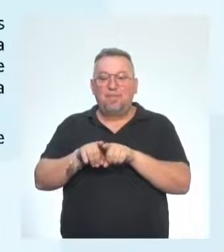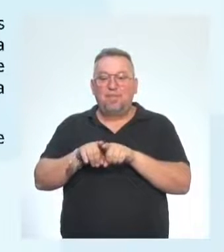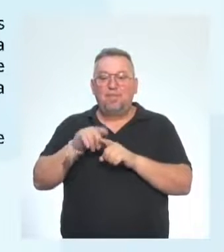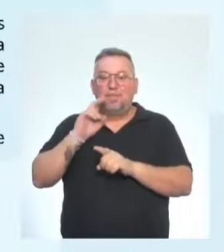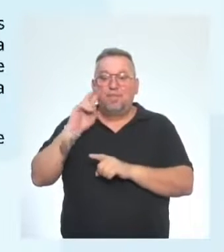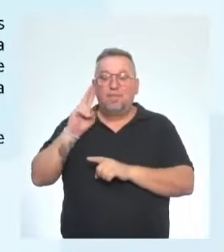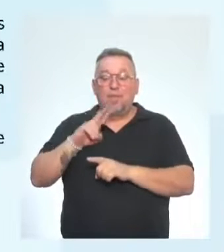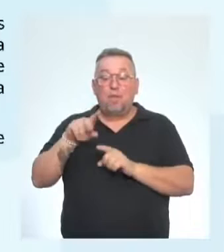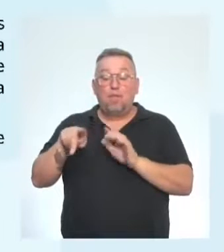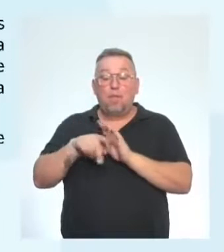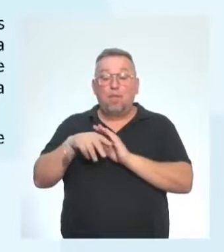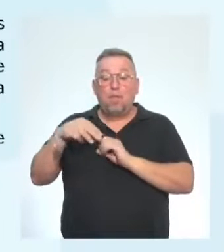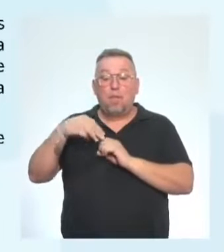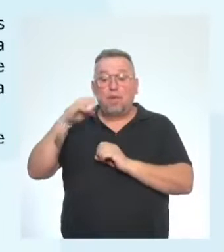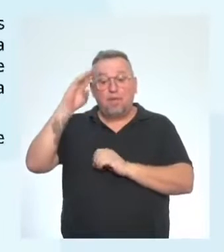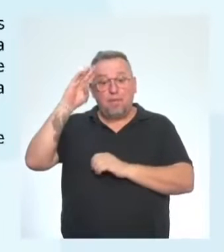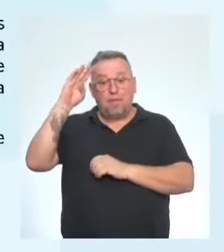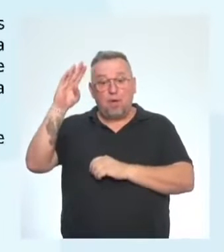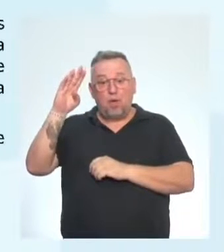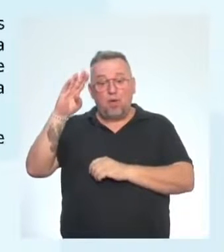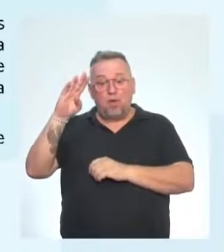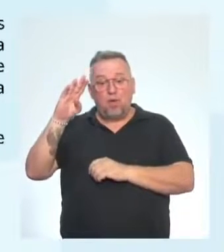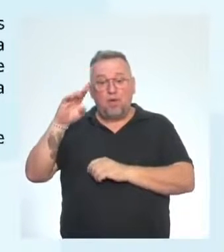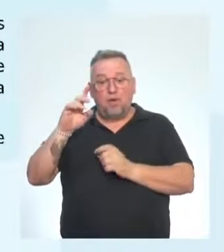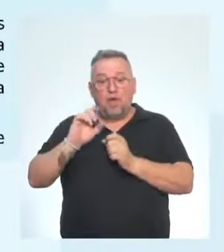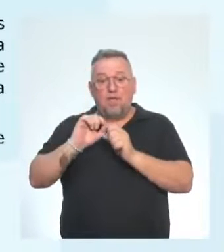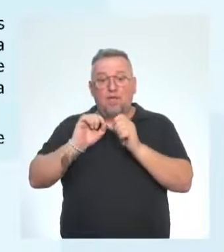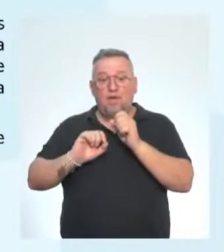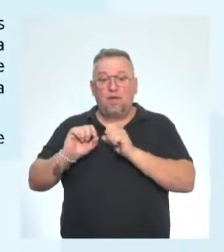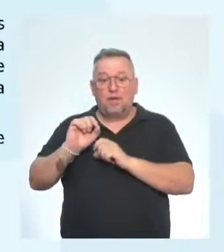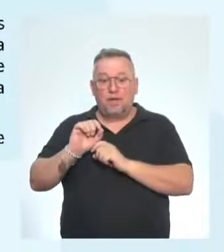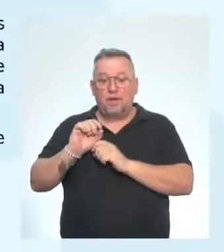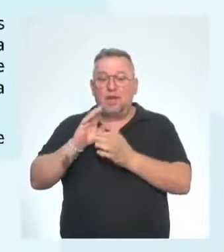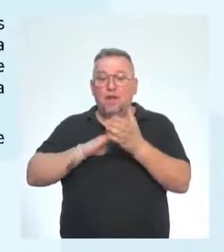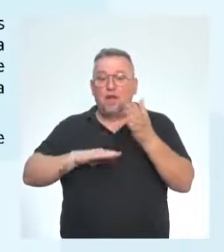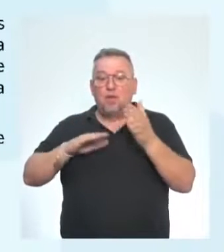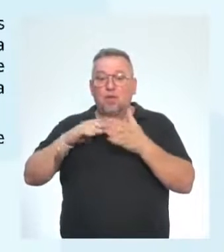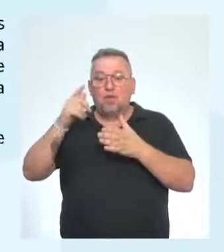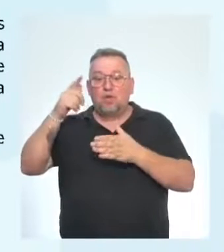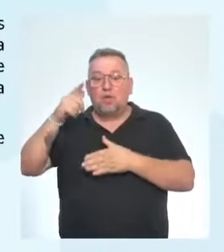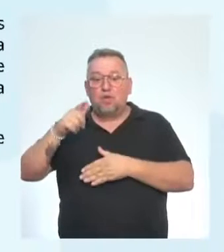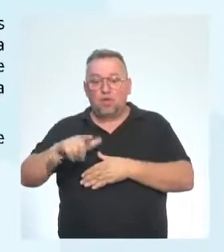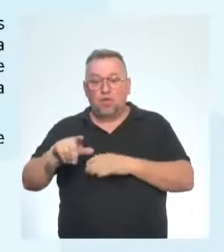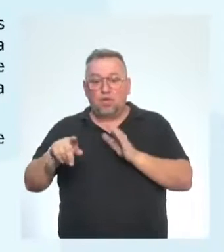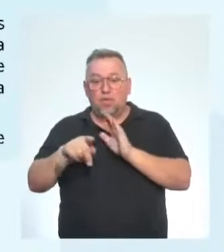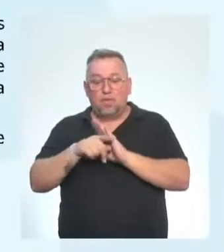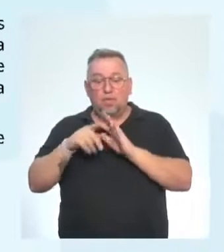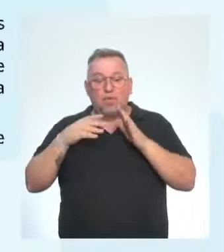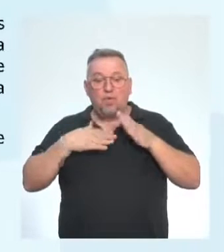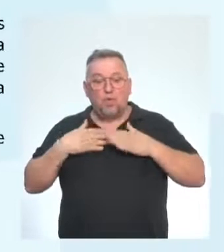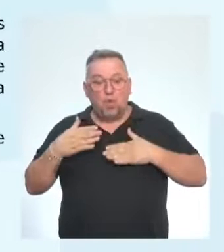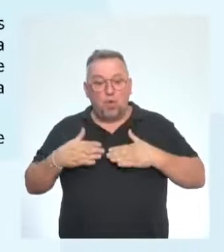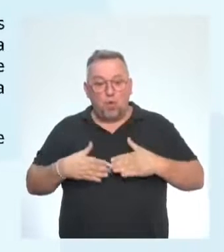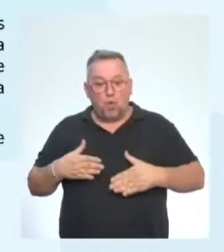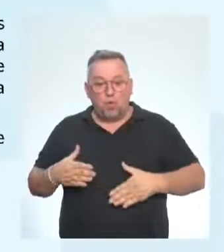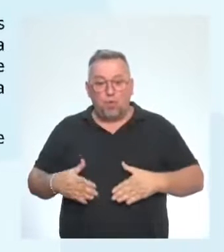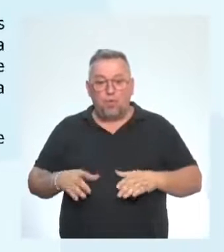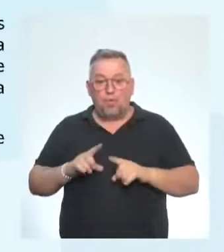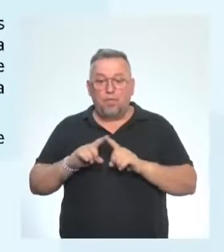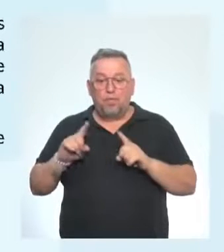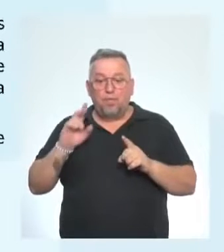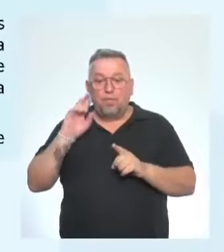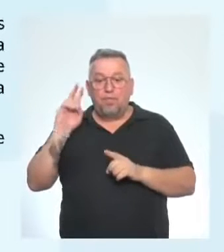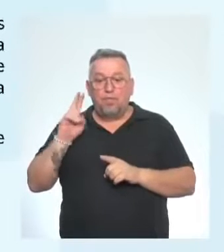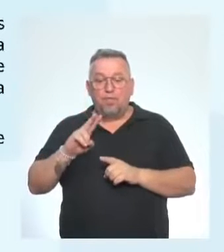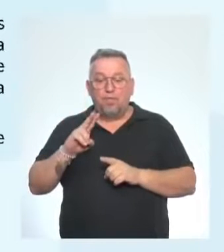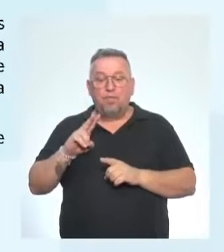uma glândula mestra, né? O que que é isso? Ela acaba interferindo em todas as outras glândulas do corpo, tá? Então ela vai, como